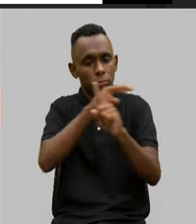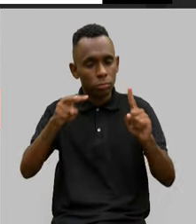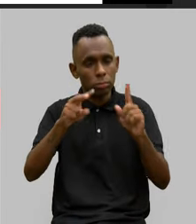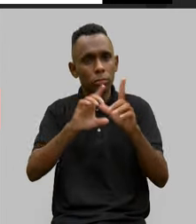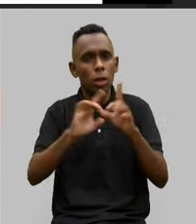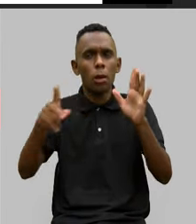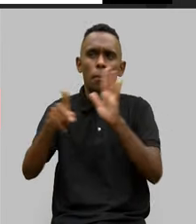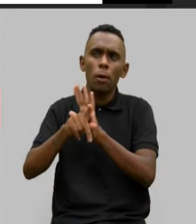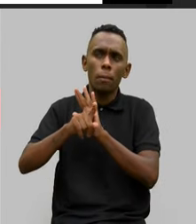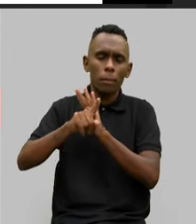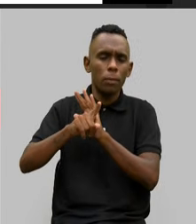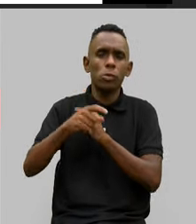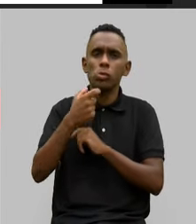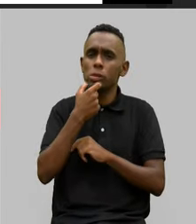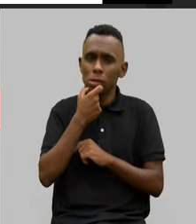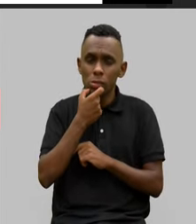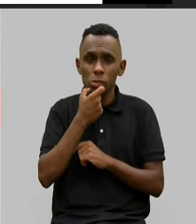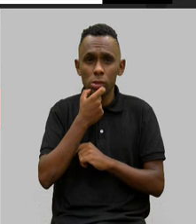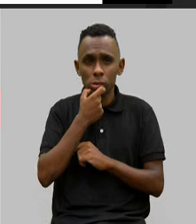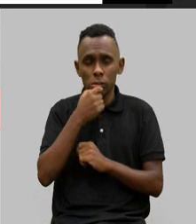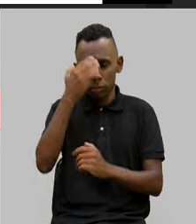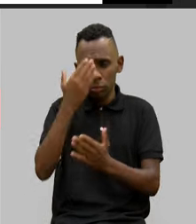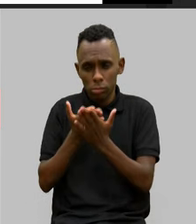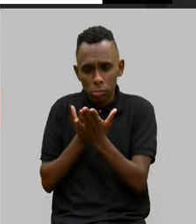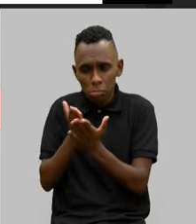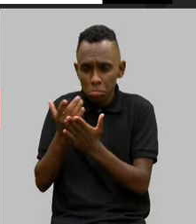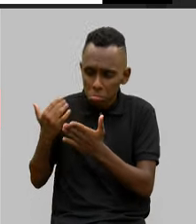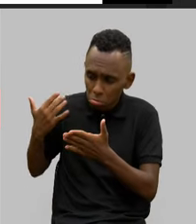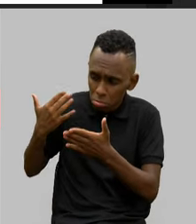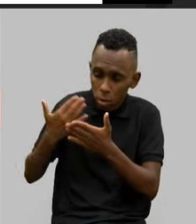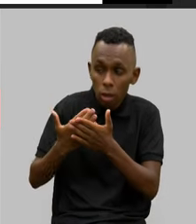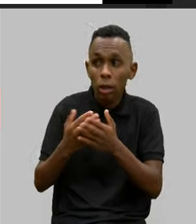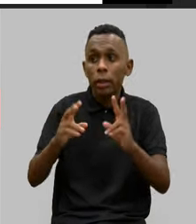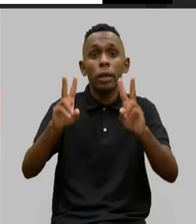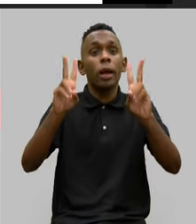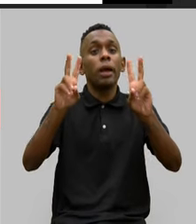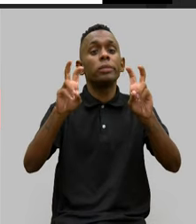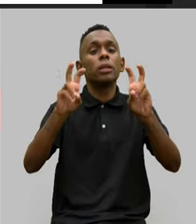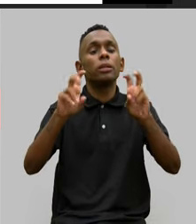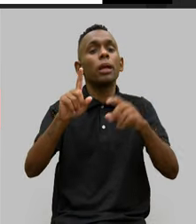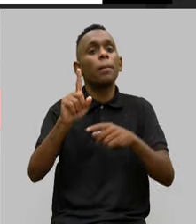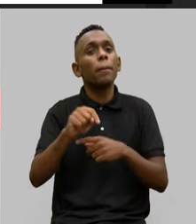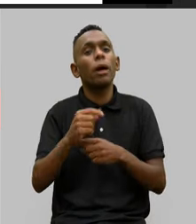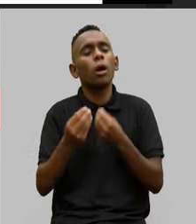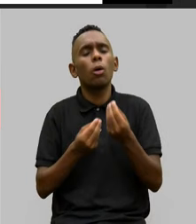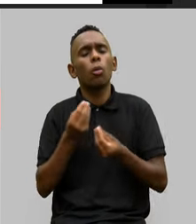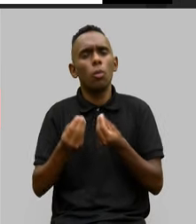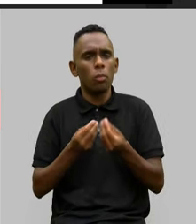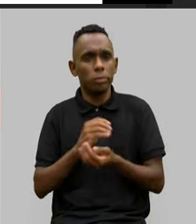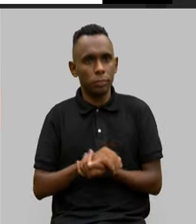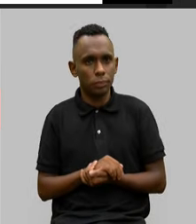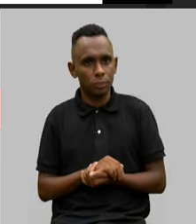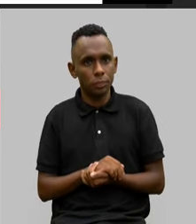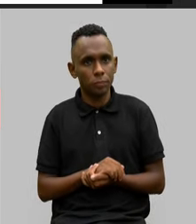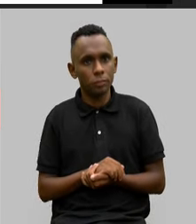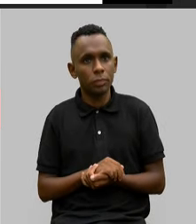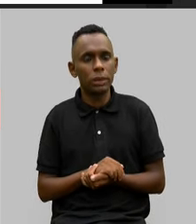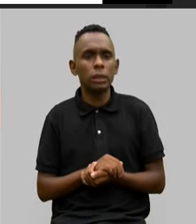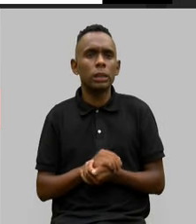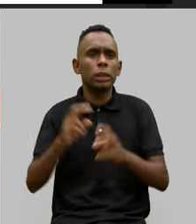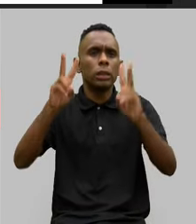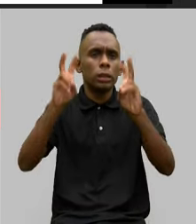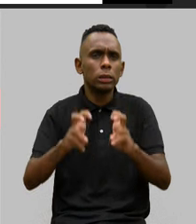Americana na mudança de posicionamento nos últimos anos esse assunto passou a ser visto da seguinte forma eh como uma questão de